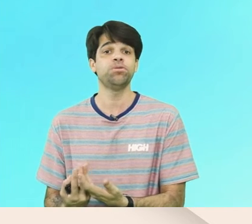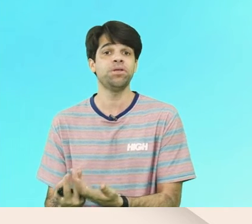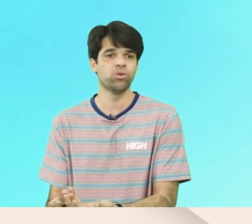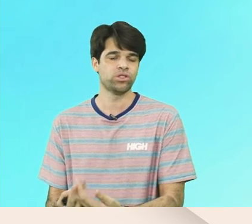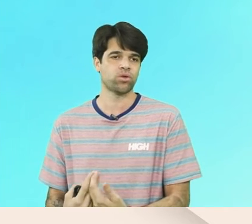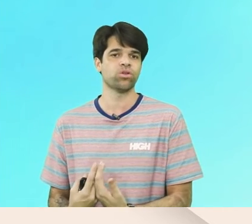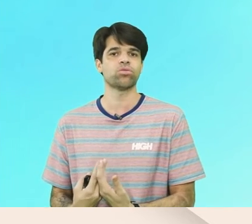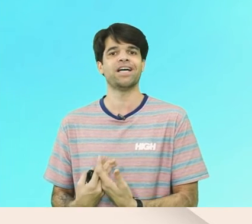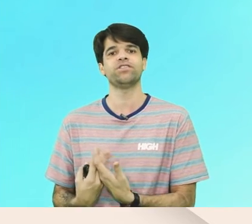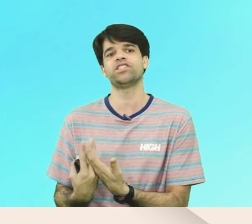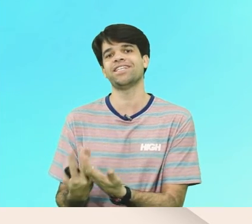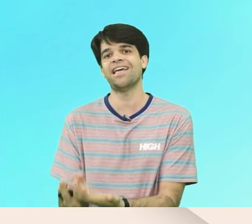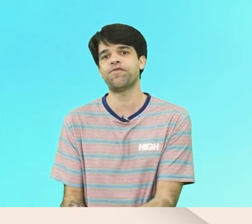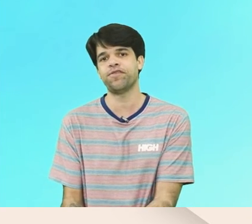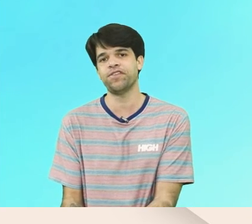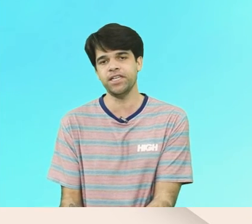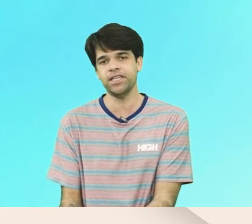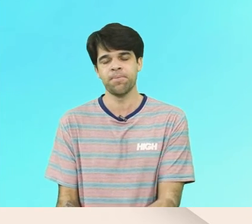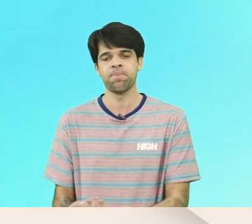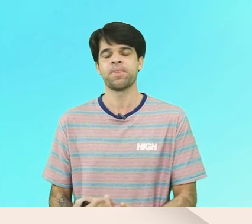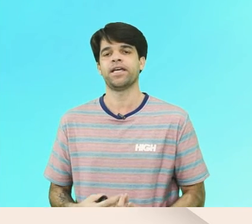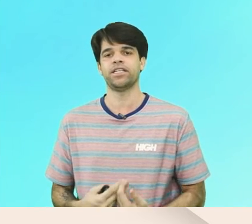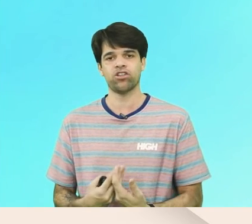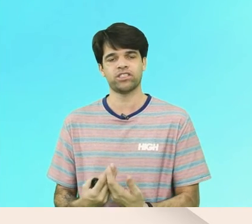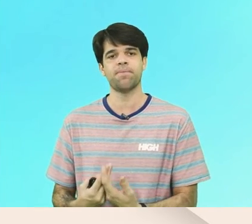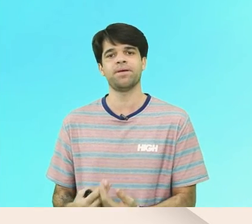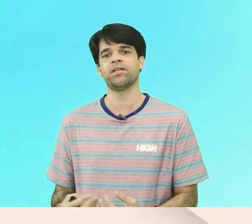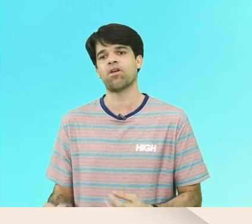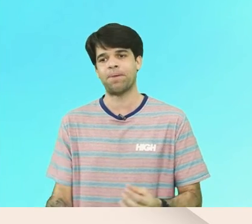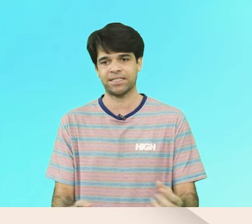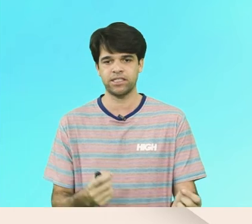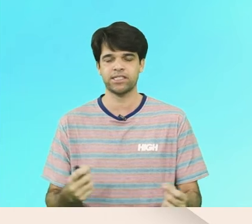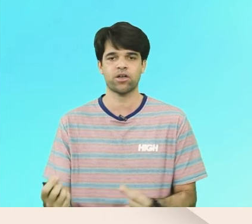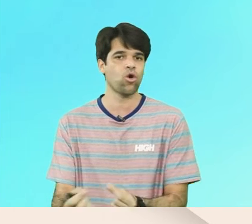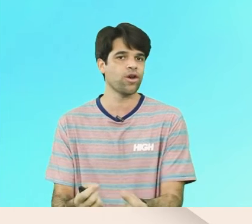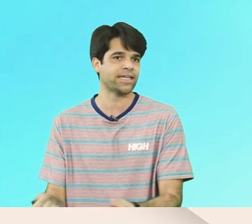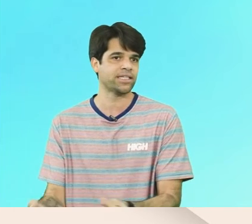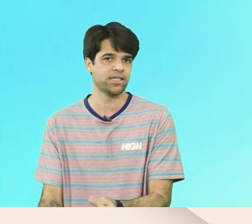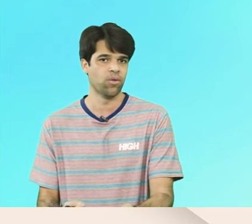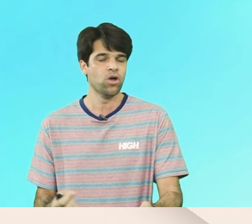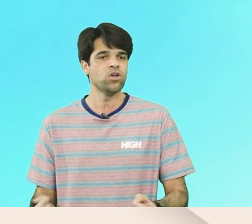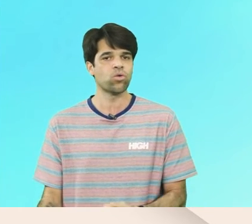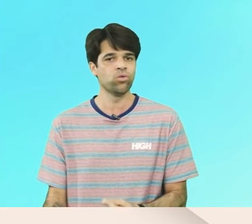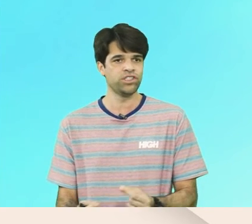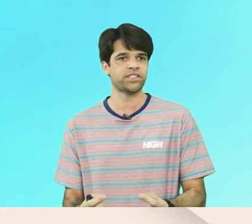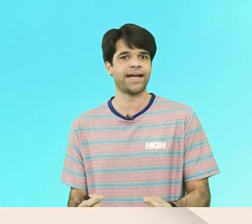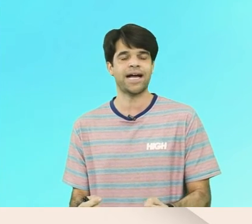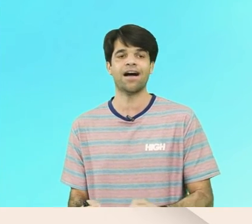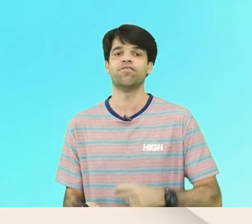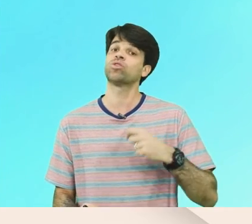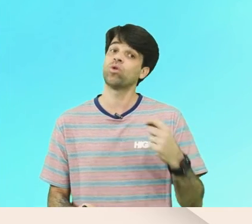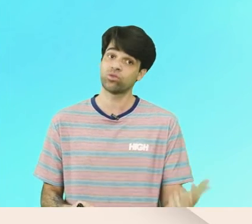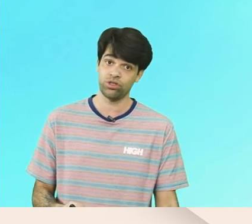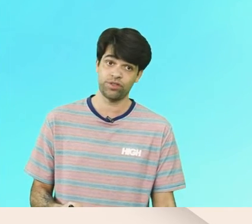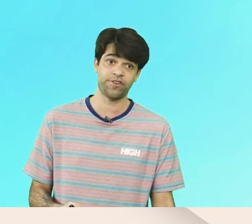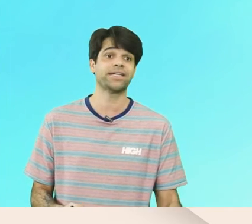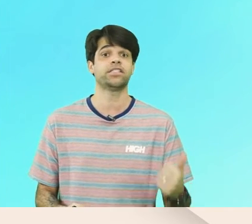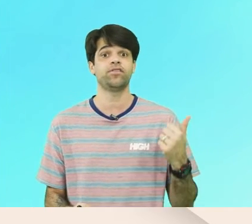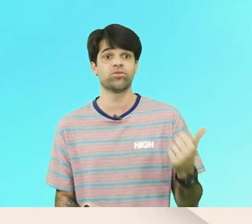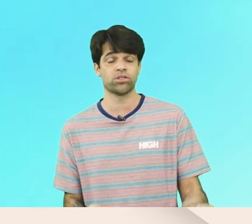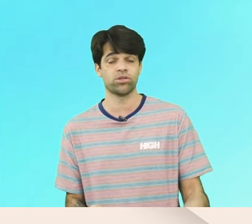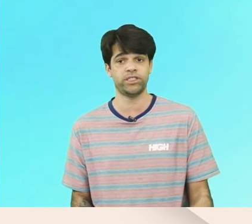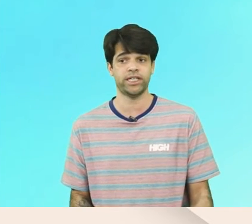você esmiuça, quanto mais você define esse orçamento a partir dessa conexão com os entregáveis, com a